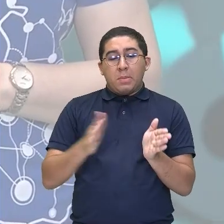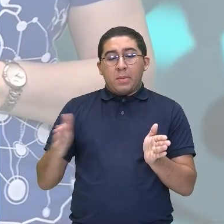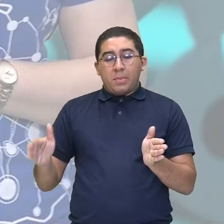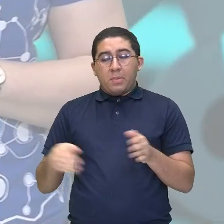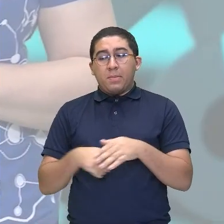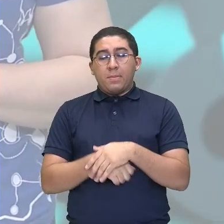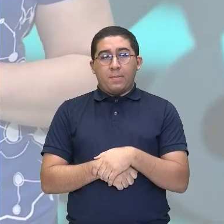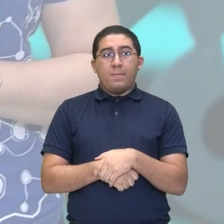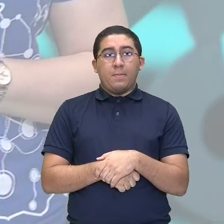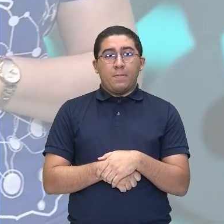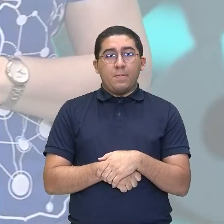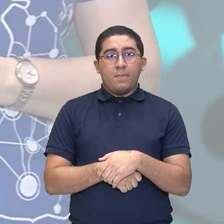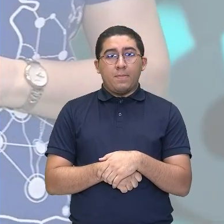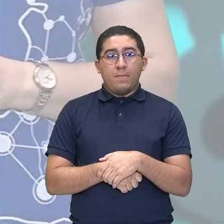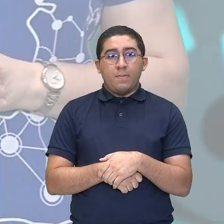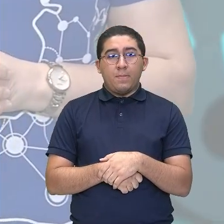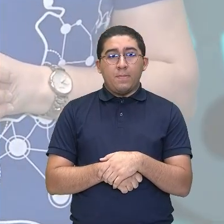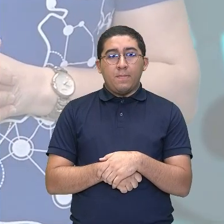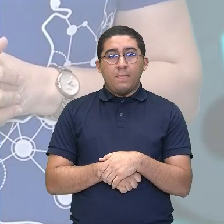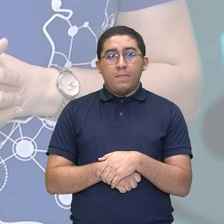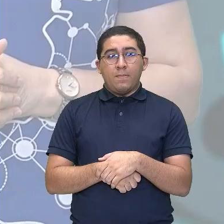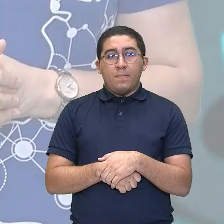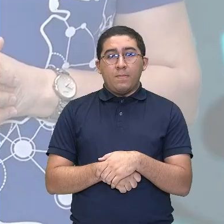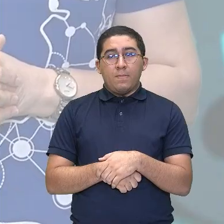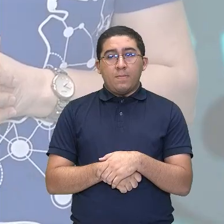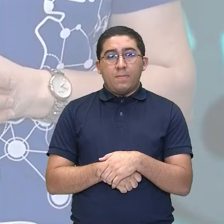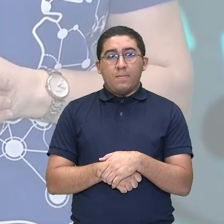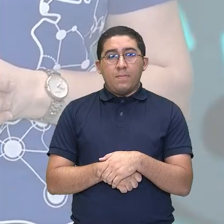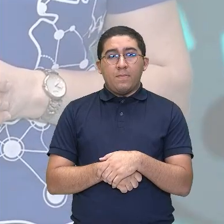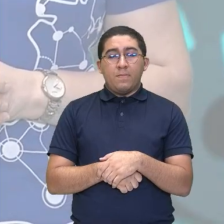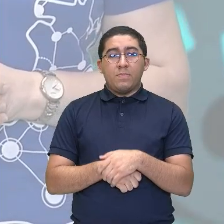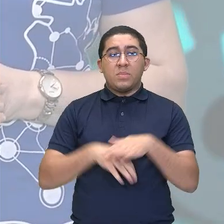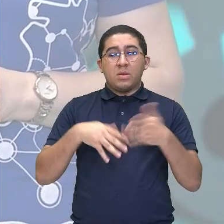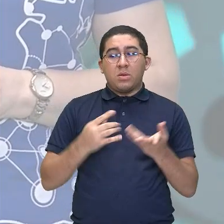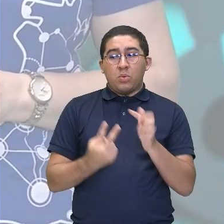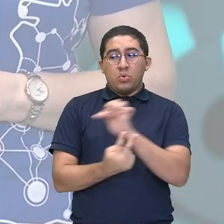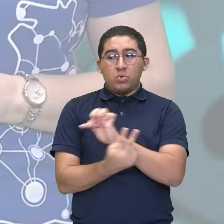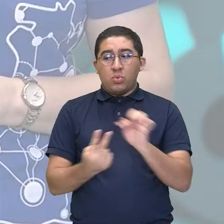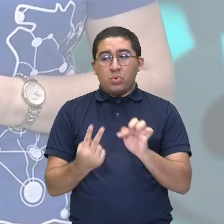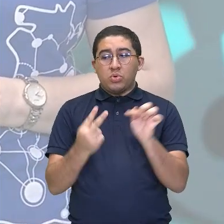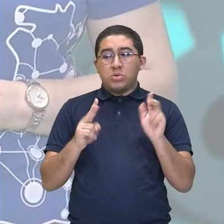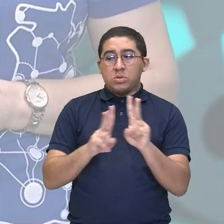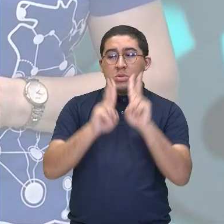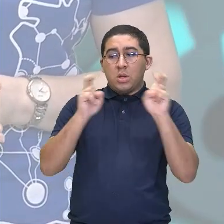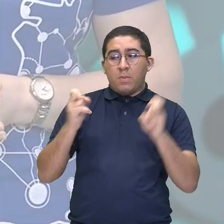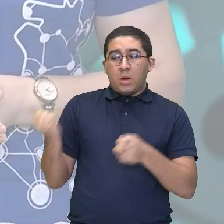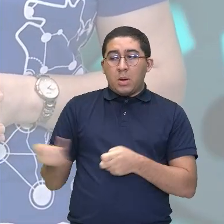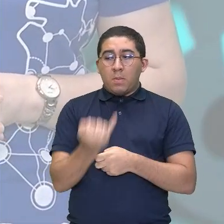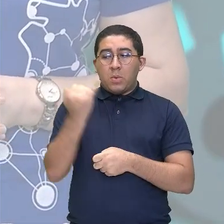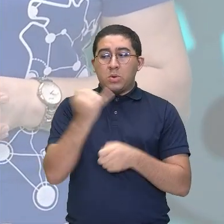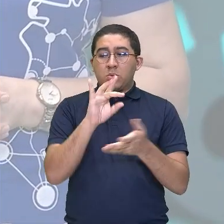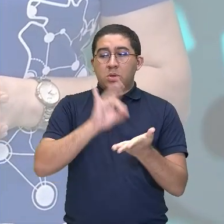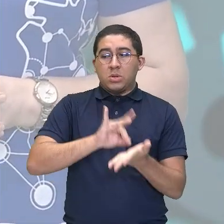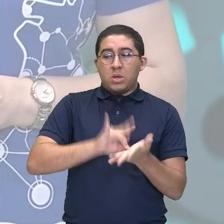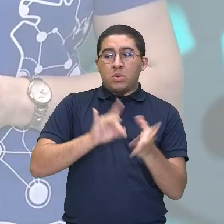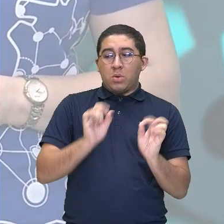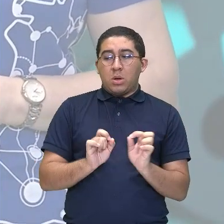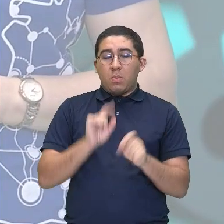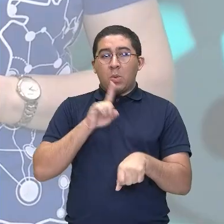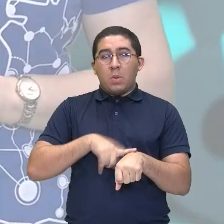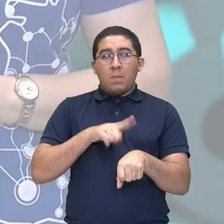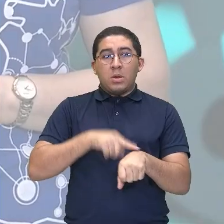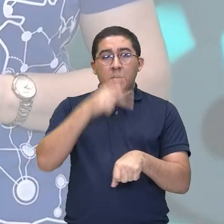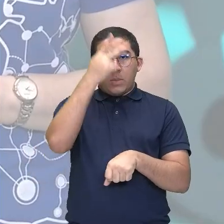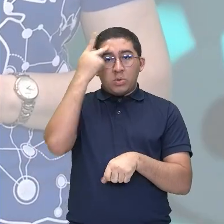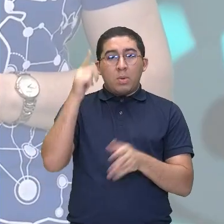rotina diária, né? Então, esses 2 pontos importantíssimos no momento de o entrevistador fazer as